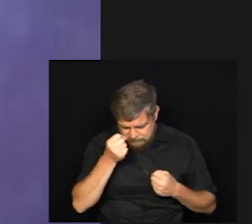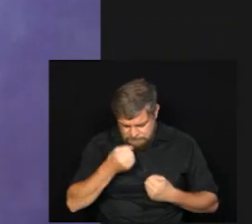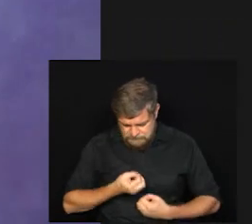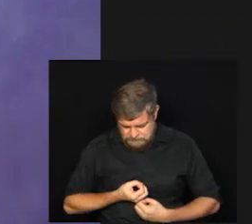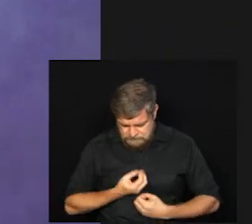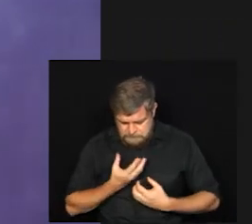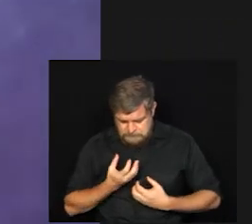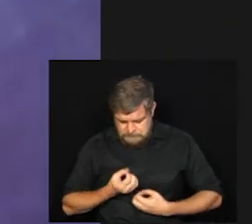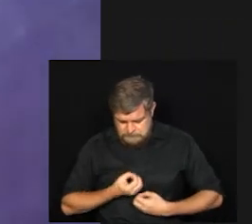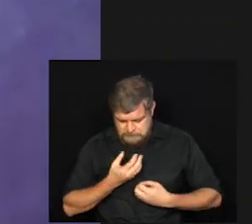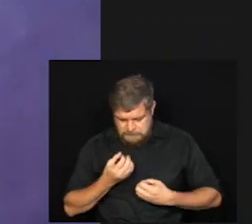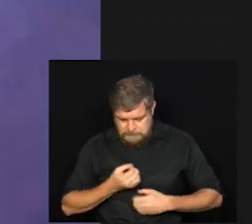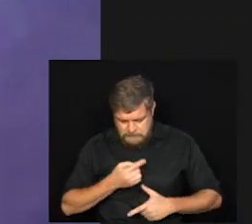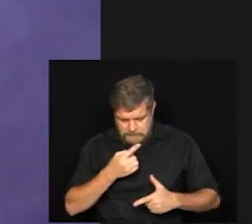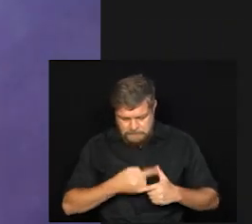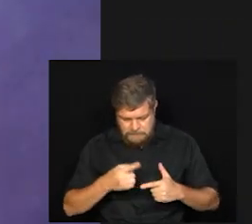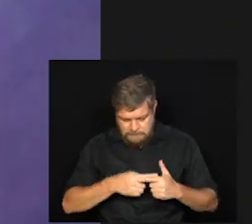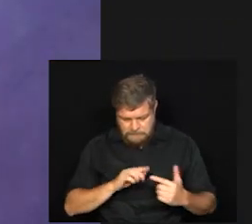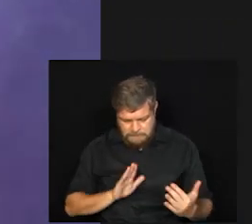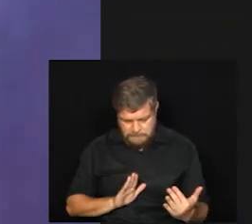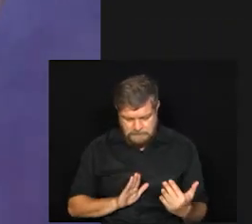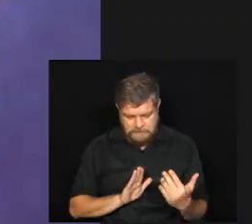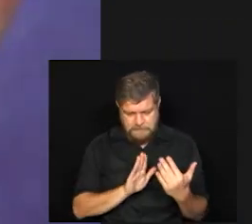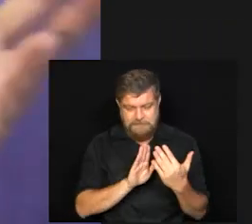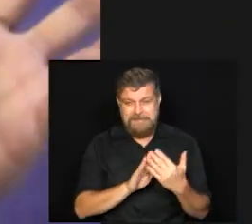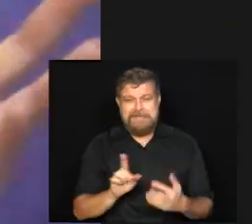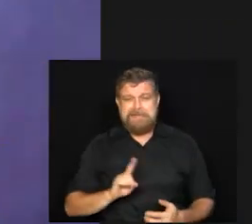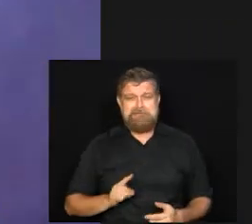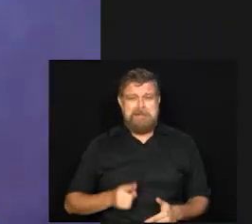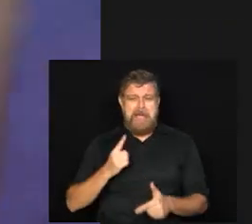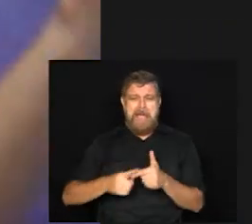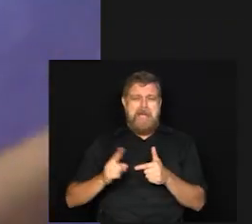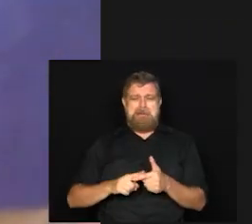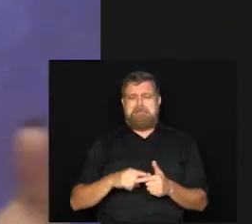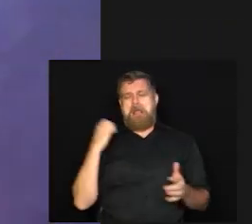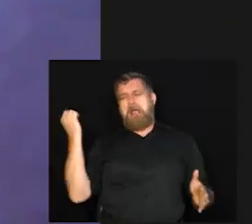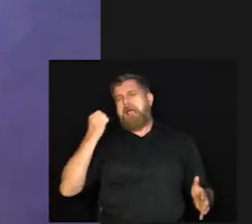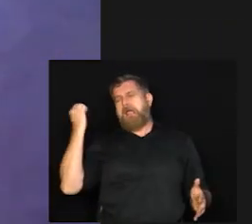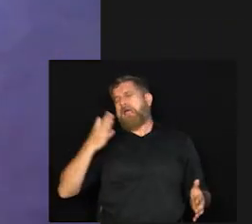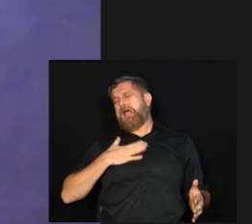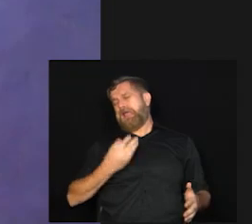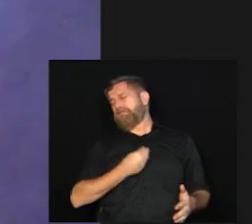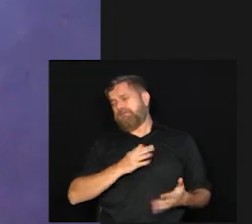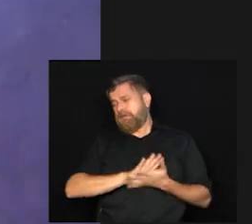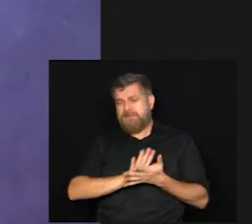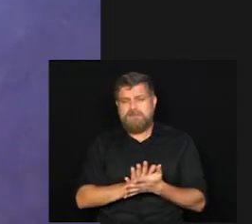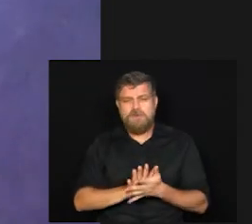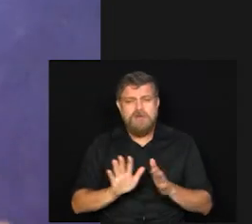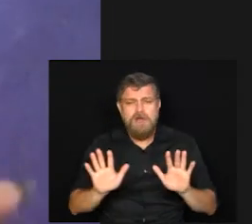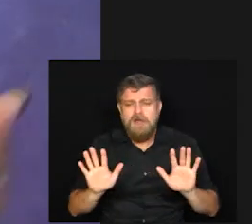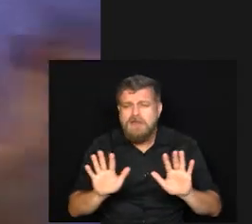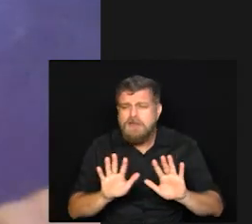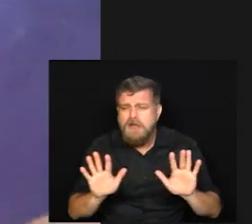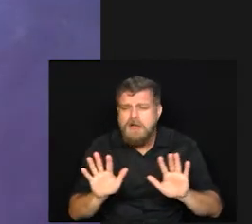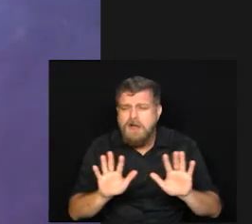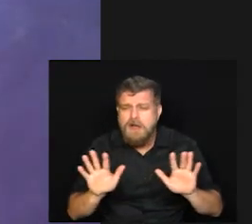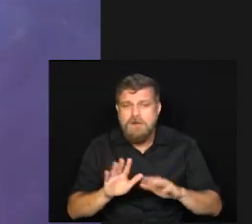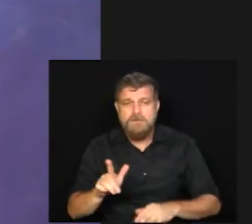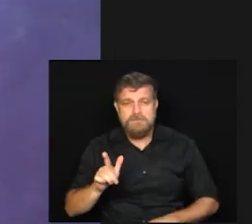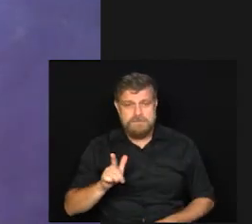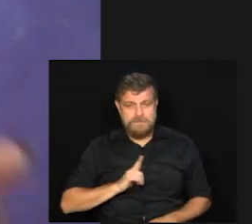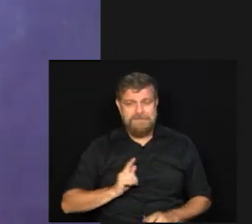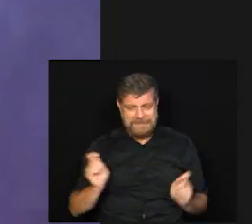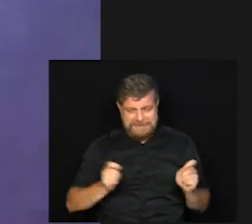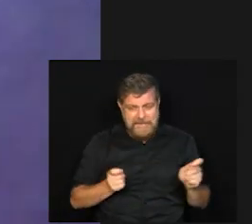para enfrentar e para achar que tá tudo bem, que não é um bicho de 7 cabeças, que sua vida vai acabar porque alguma coisa aconteceu e tá fora